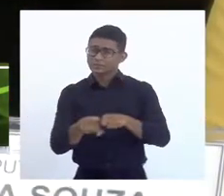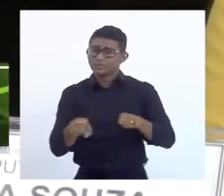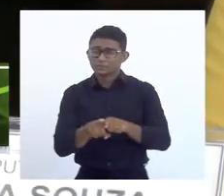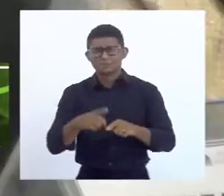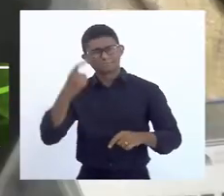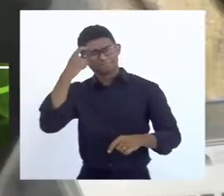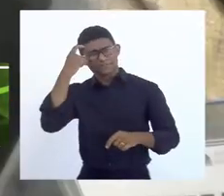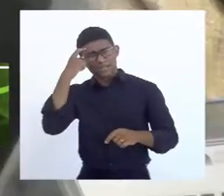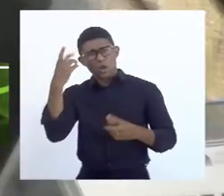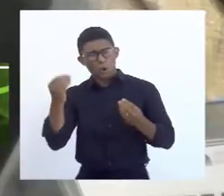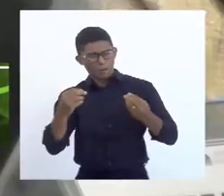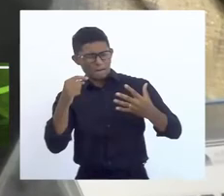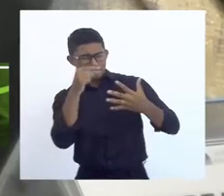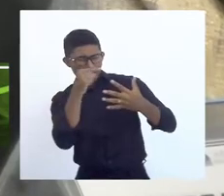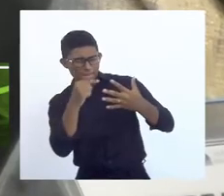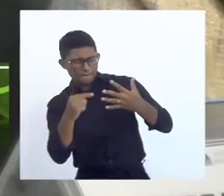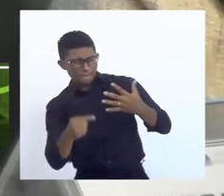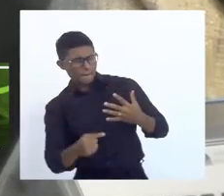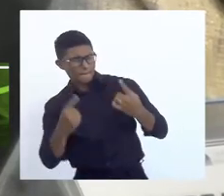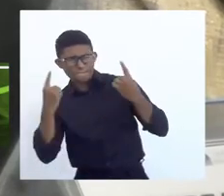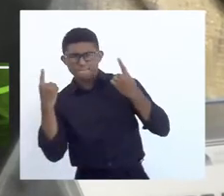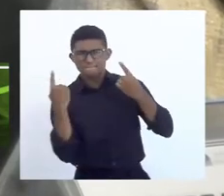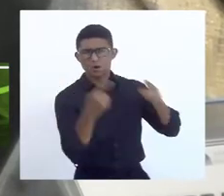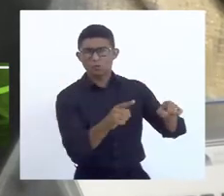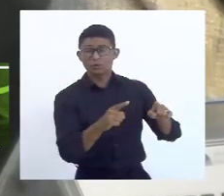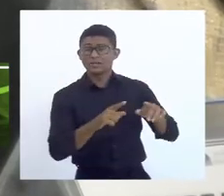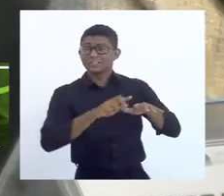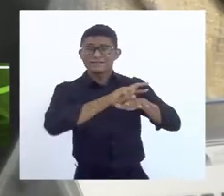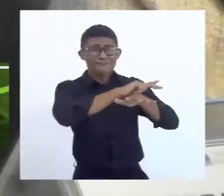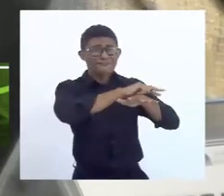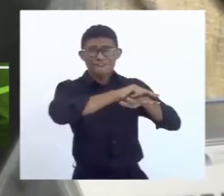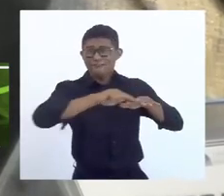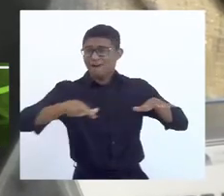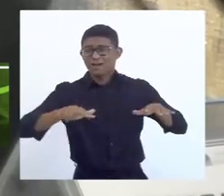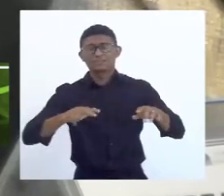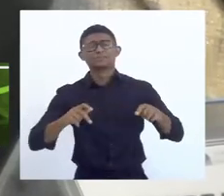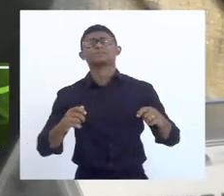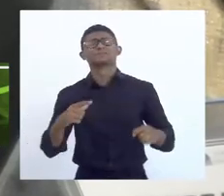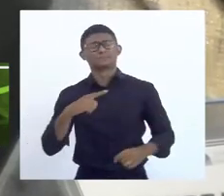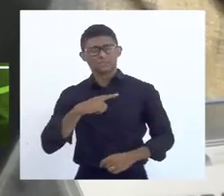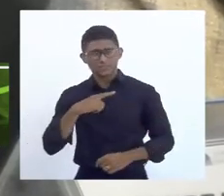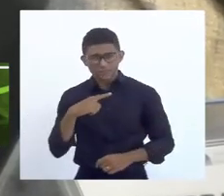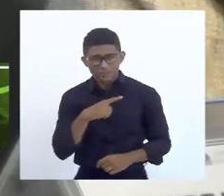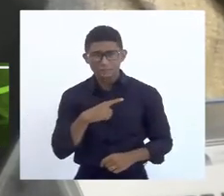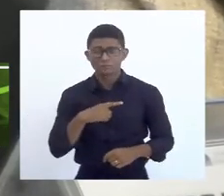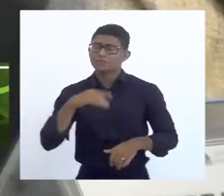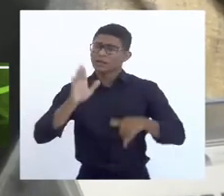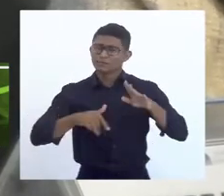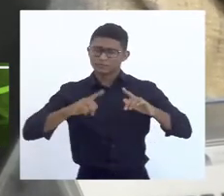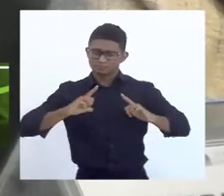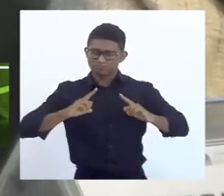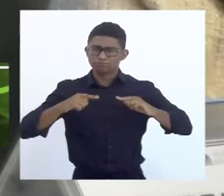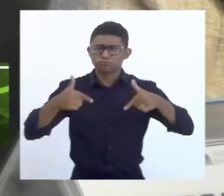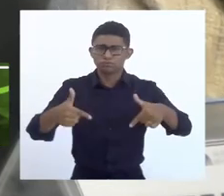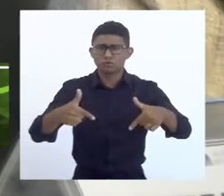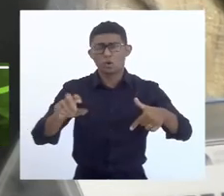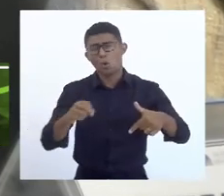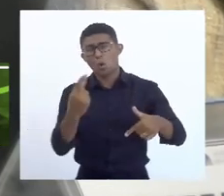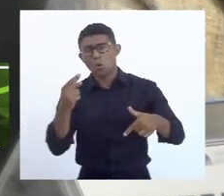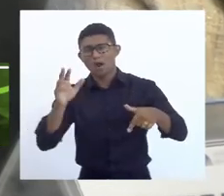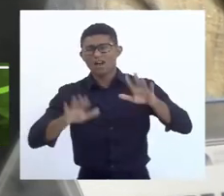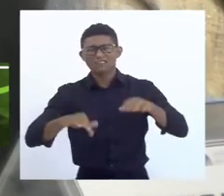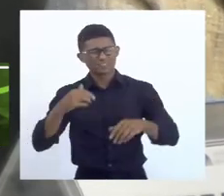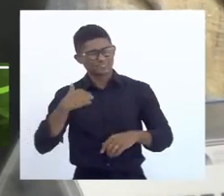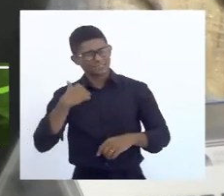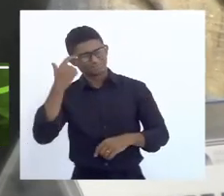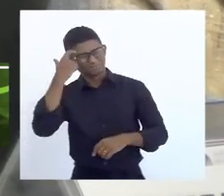ser executados, elas são das mais diversas. Elas podem partir de ações ou também de omissões.